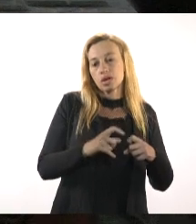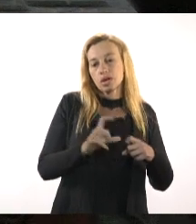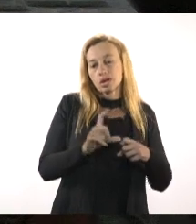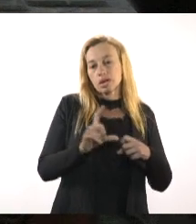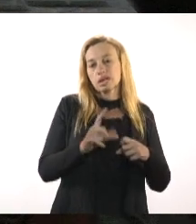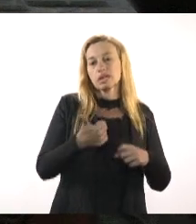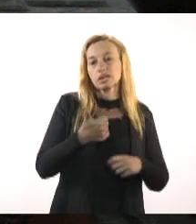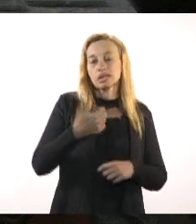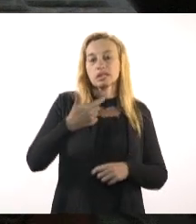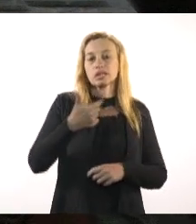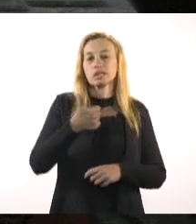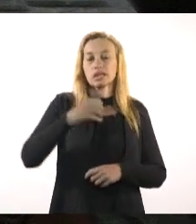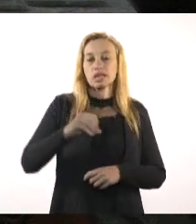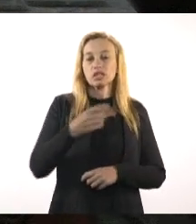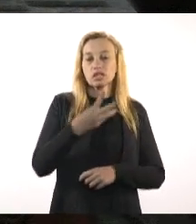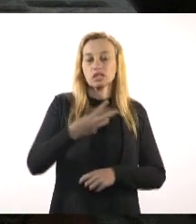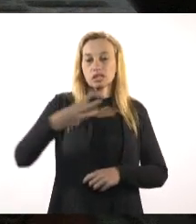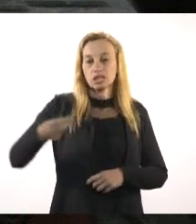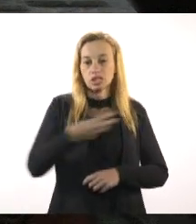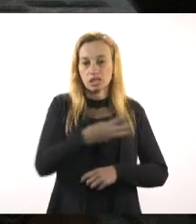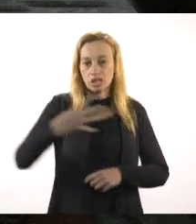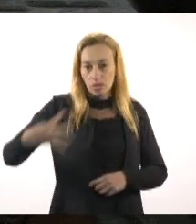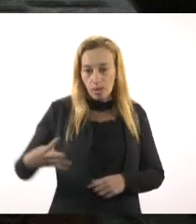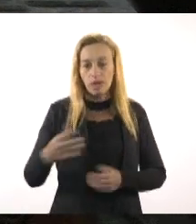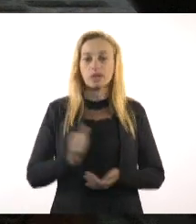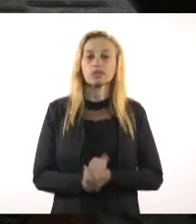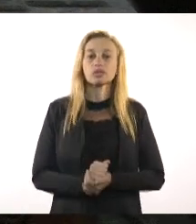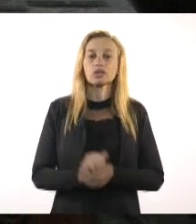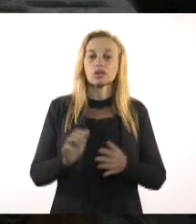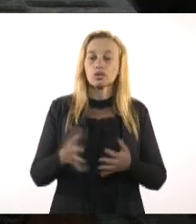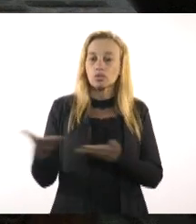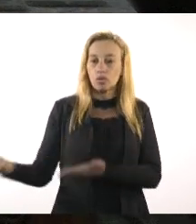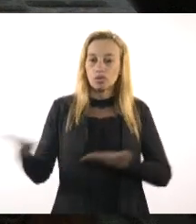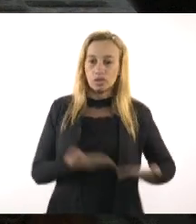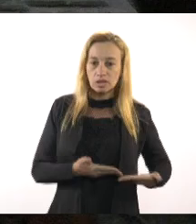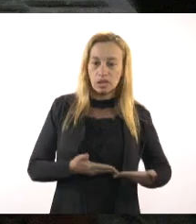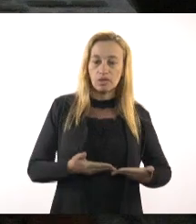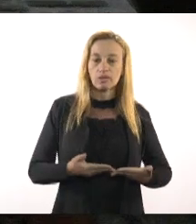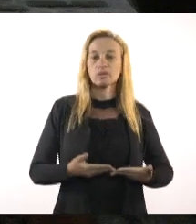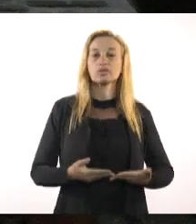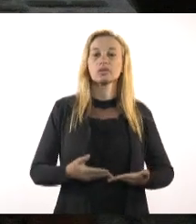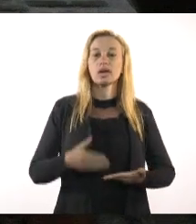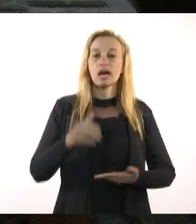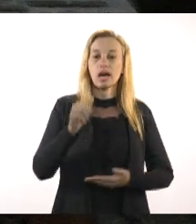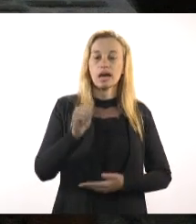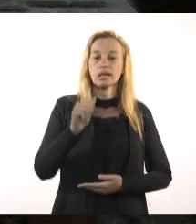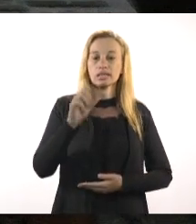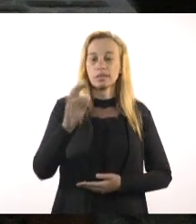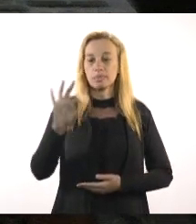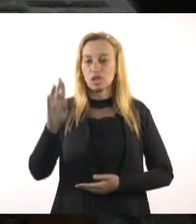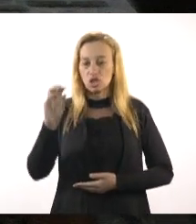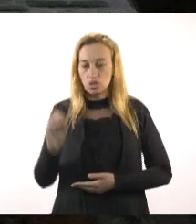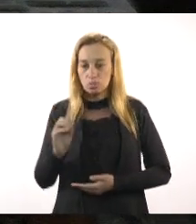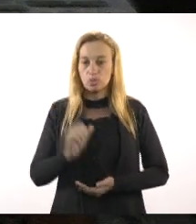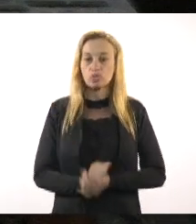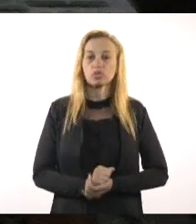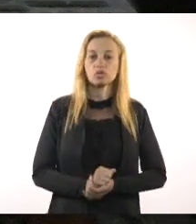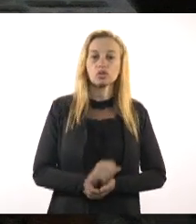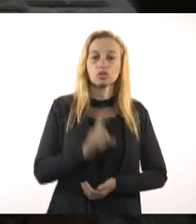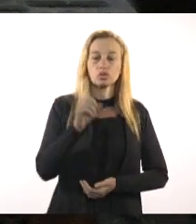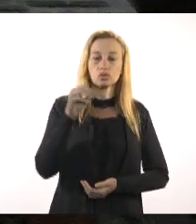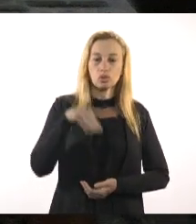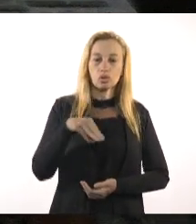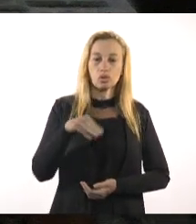de honra, com bastante alegria e honra, nosso cardeal do Rio de Janeiro, arcebispo metropolitano da Arquidiocese do Rio de Janeiro, Dom Orani